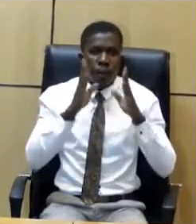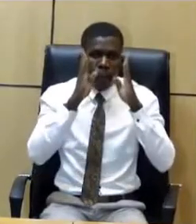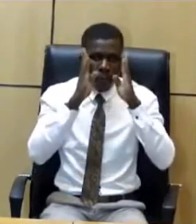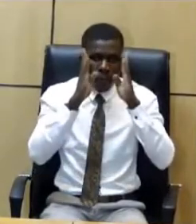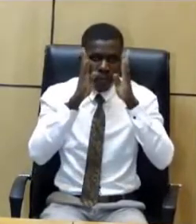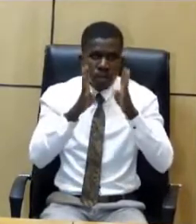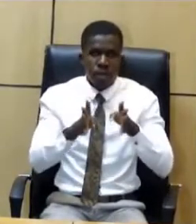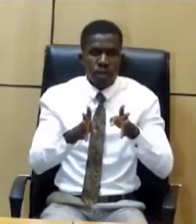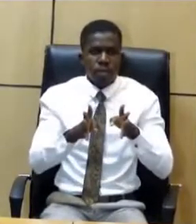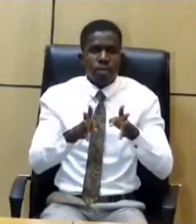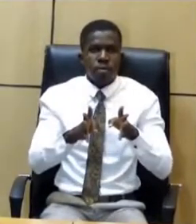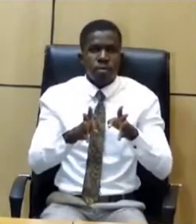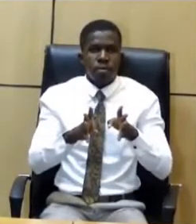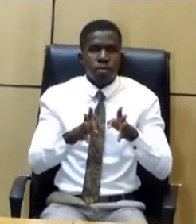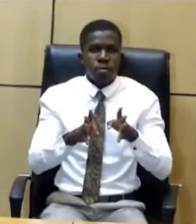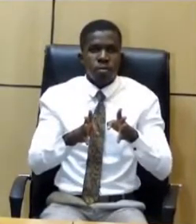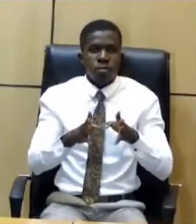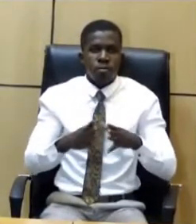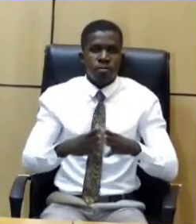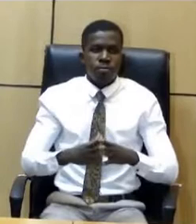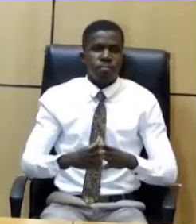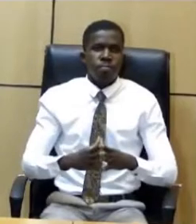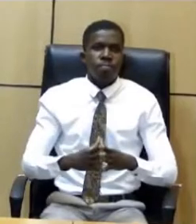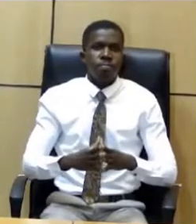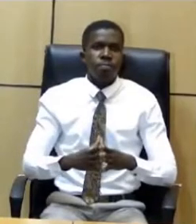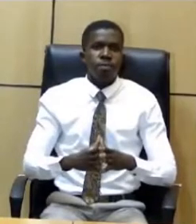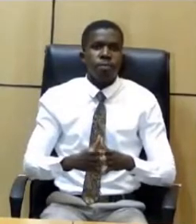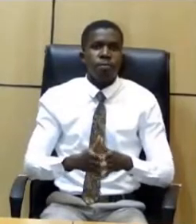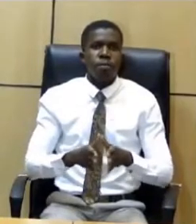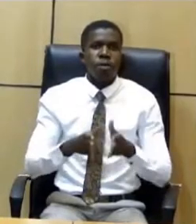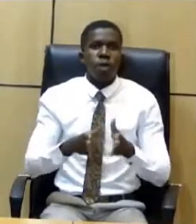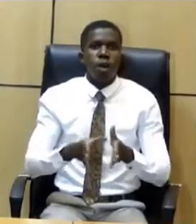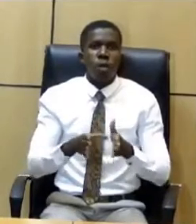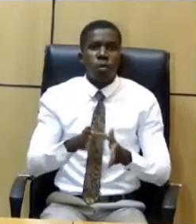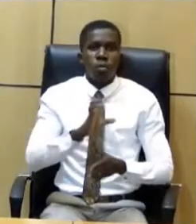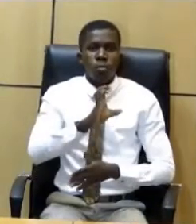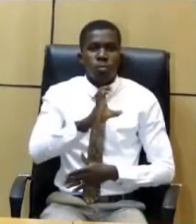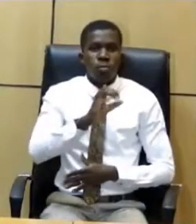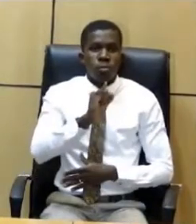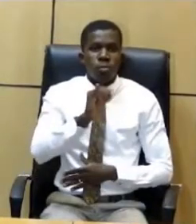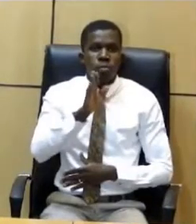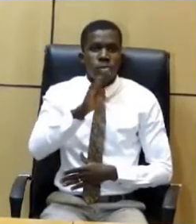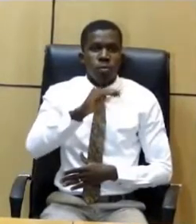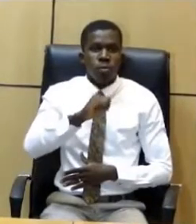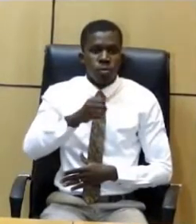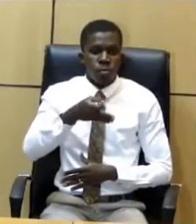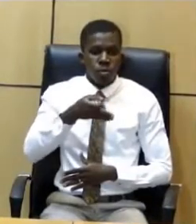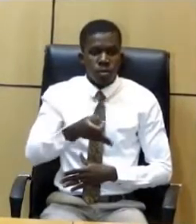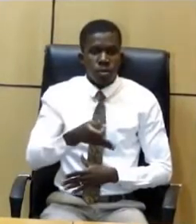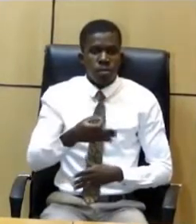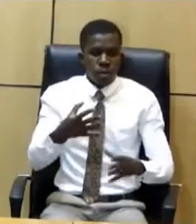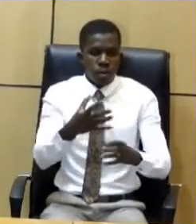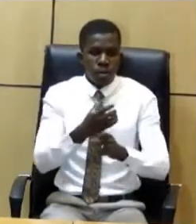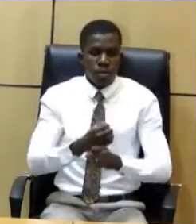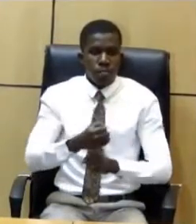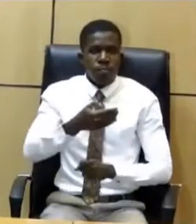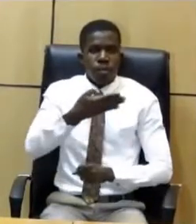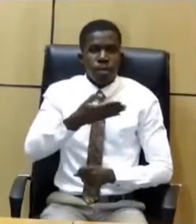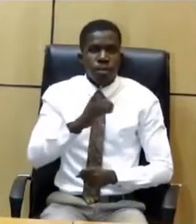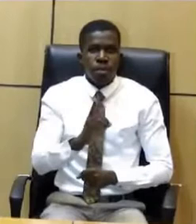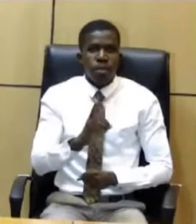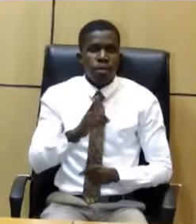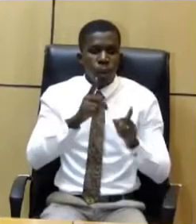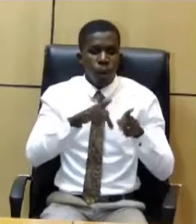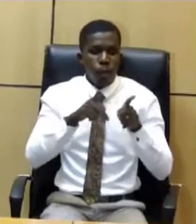assistência à Covid. O Centro Integrado de Segurança Pública recebeu 76